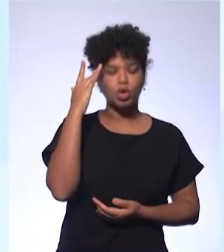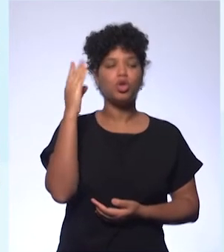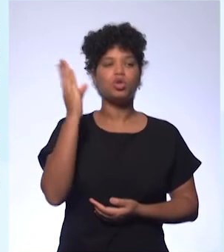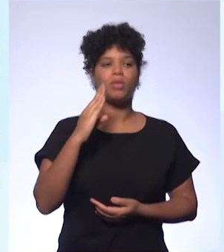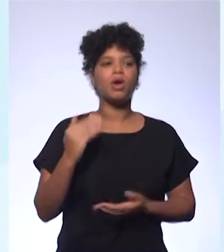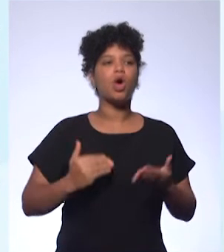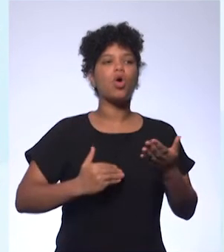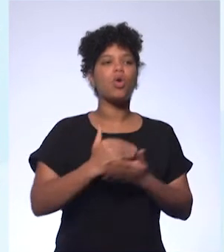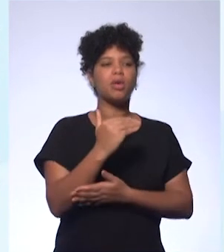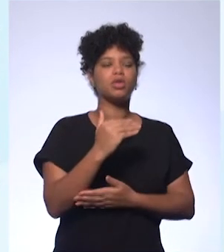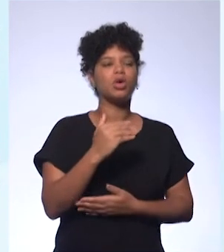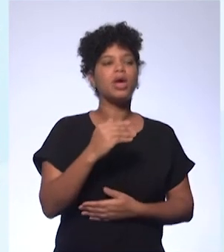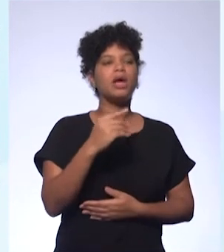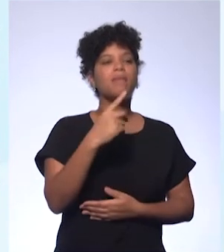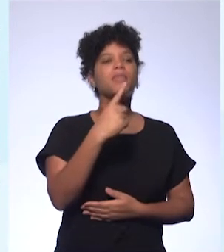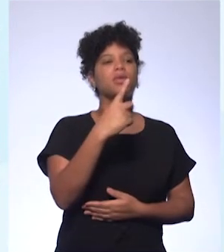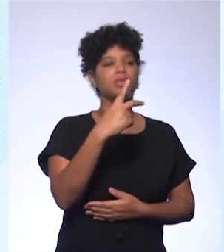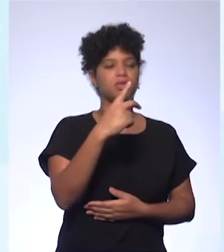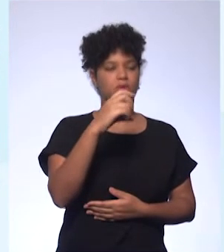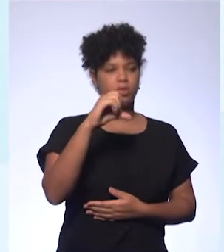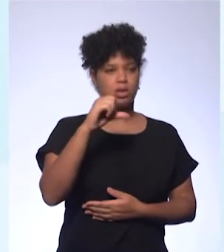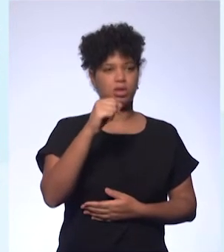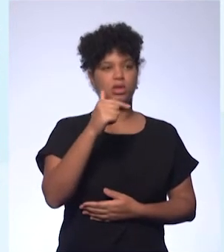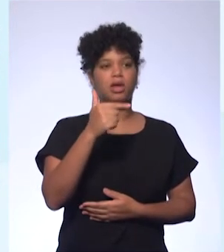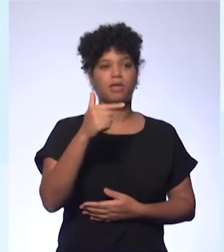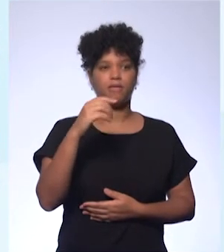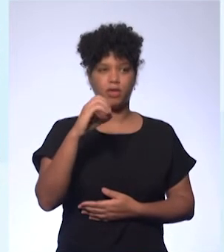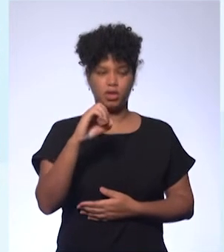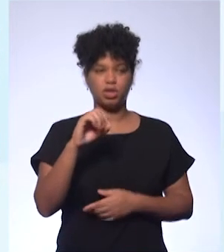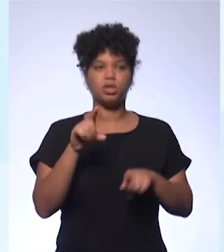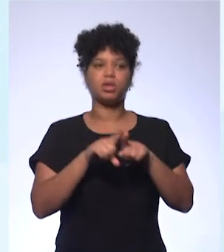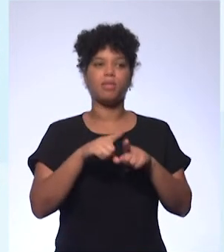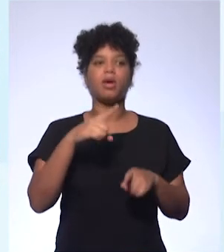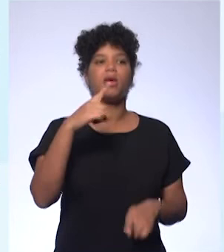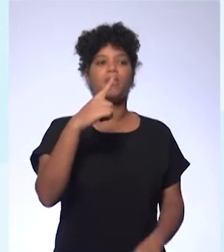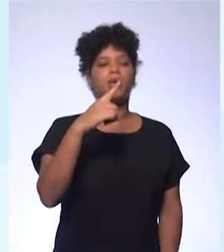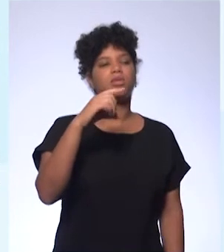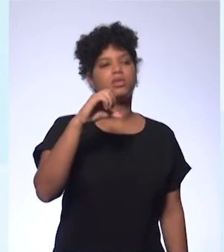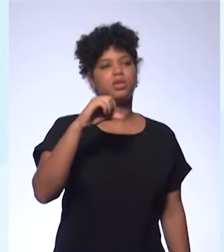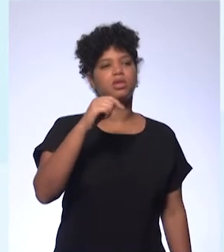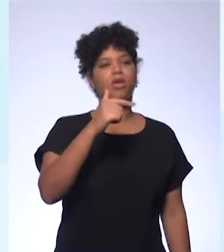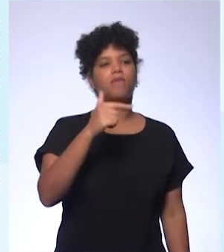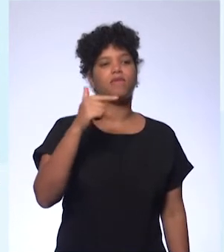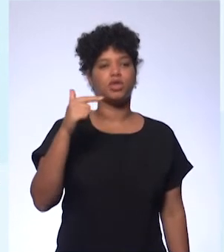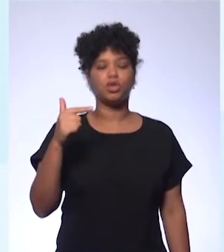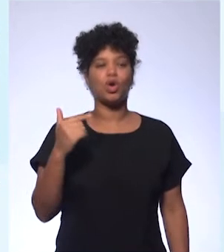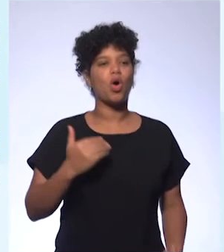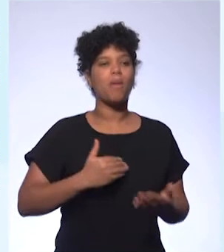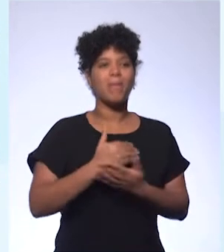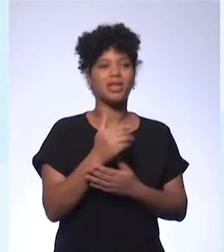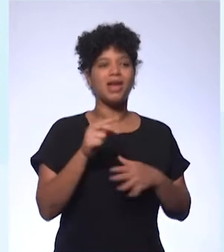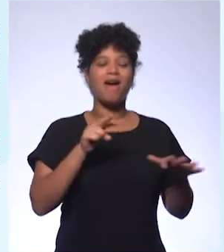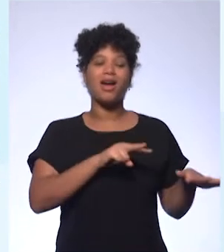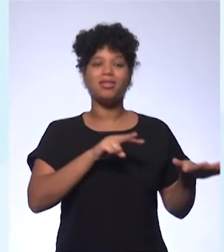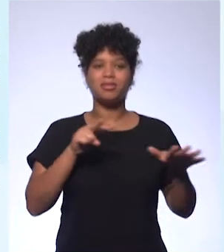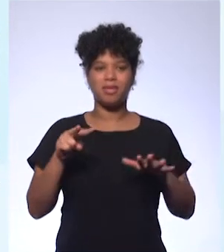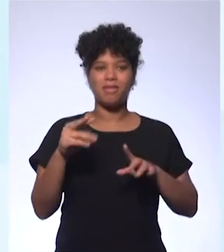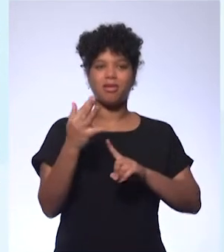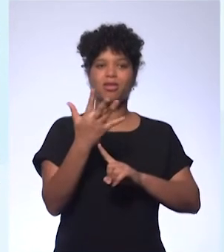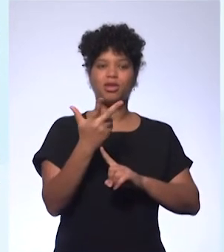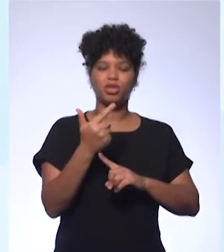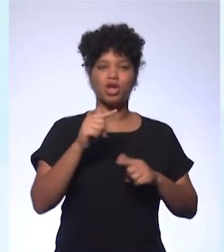movimento antropofágico. E, em seguida, em 1922, surge aí, né, o primeiro celeiro grande de exposições, com a Semana de Arte Moderna